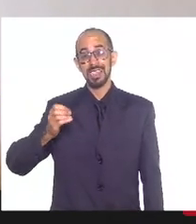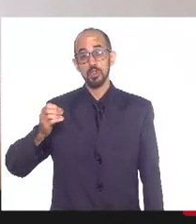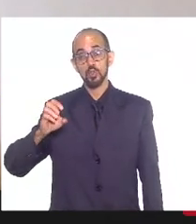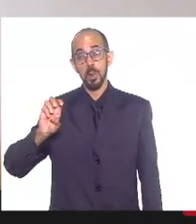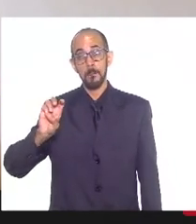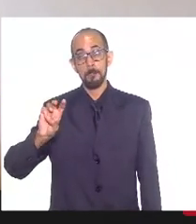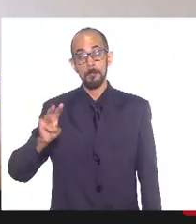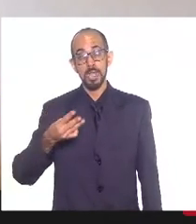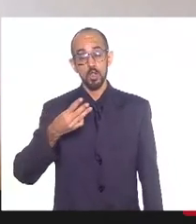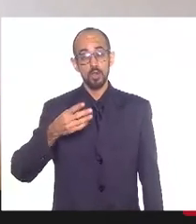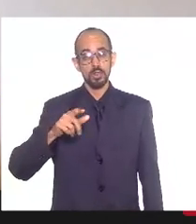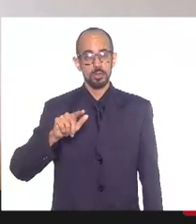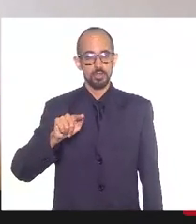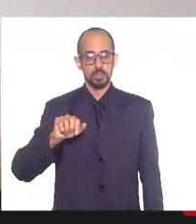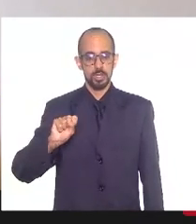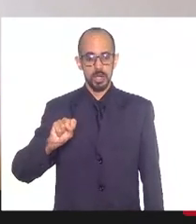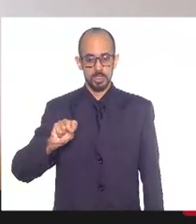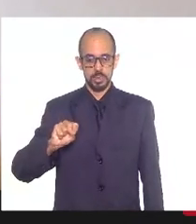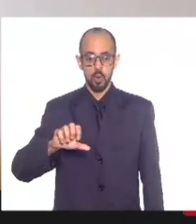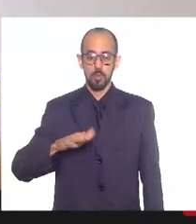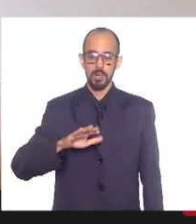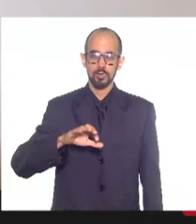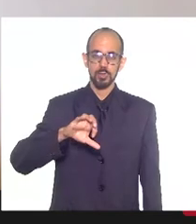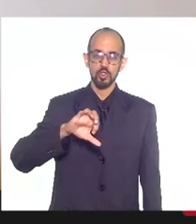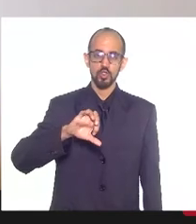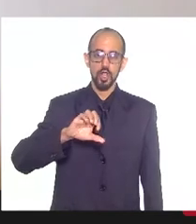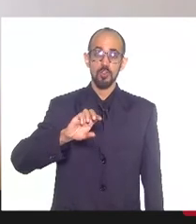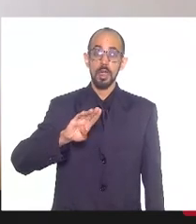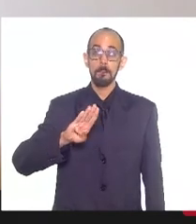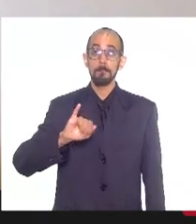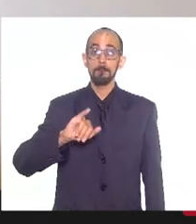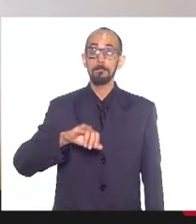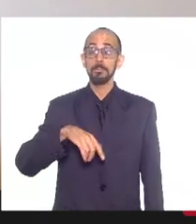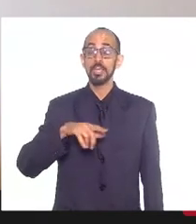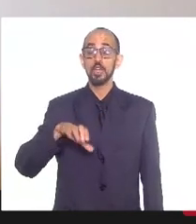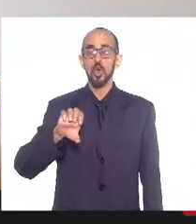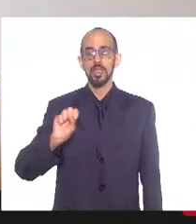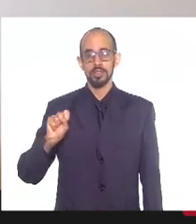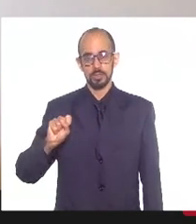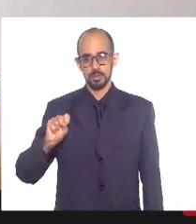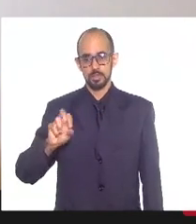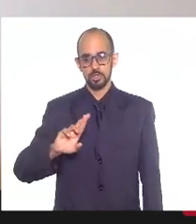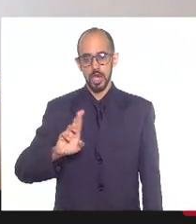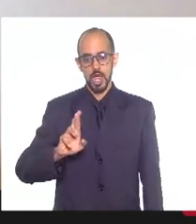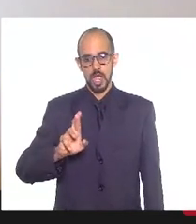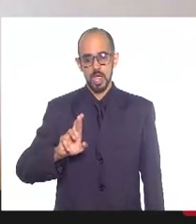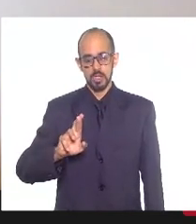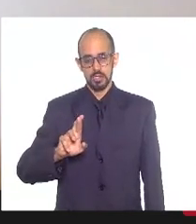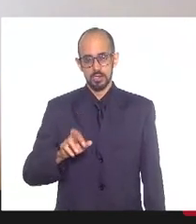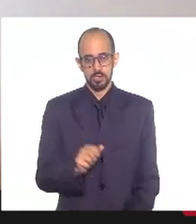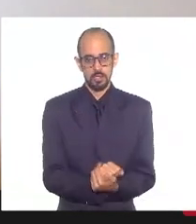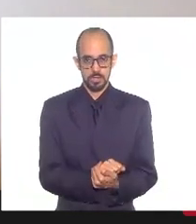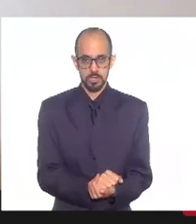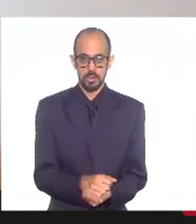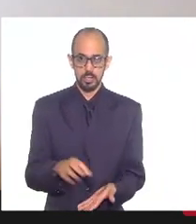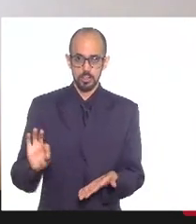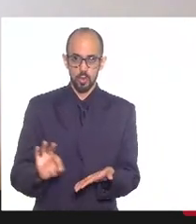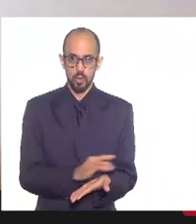reais por ano ou 9 bilhões nos 15 anos de contrato dessas térmicas, caso ela de fato